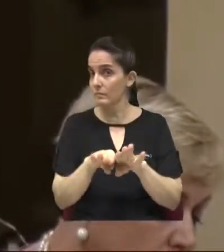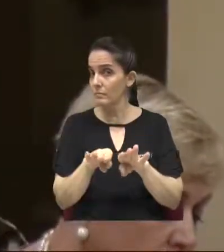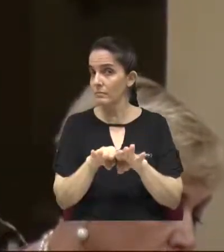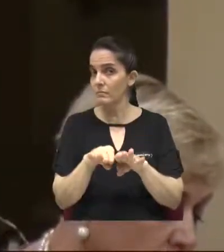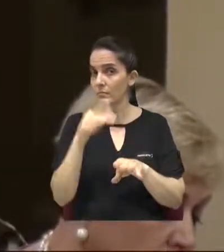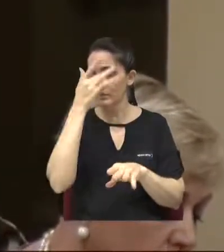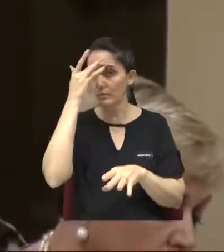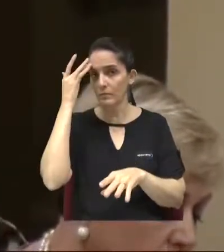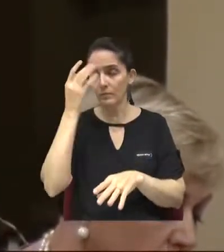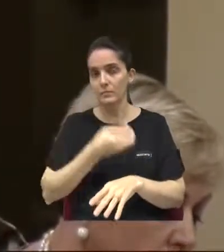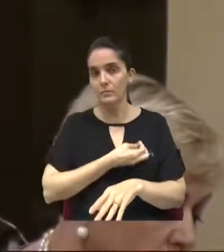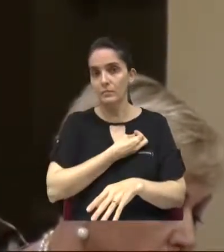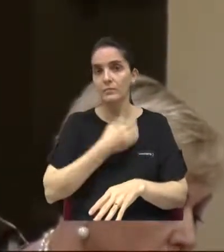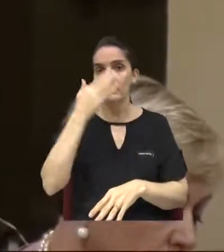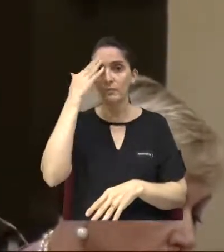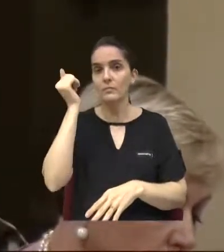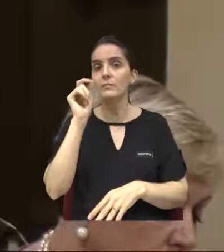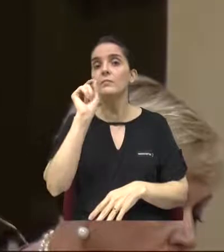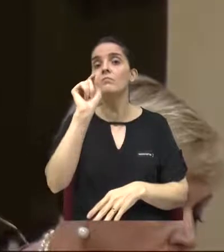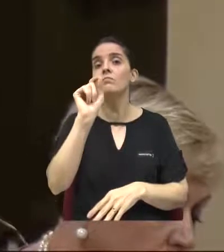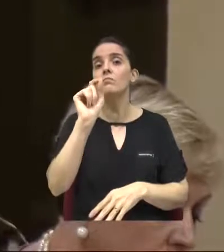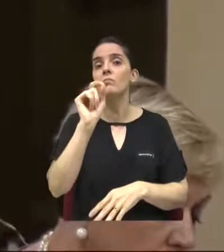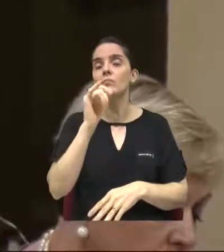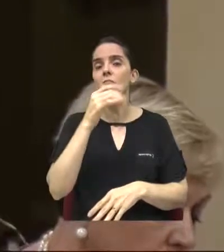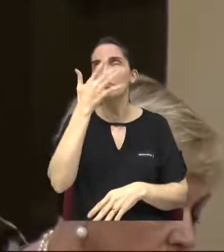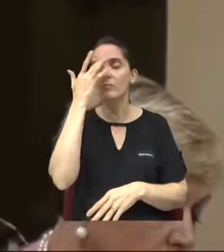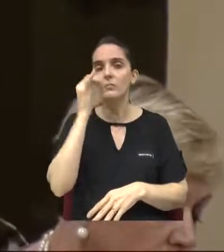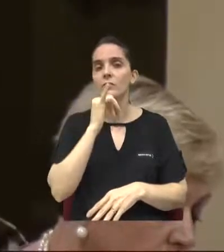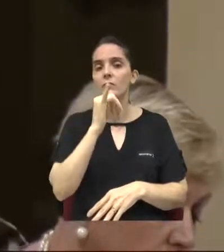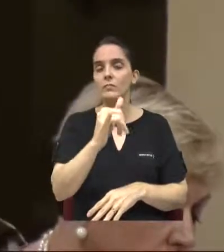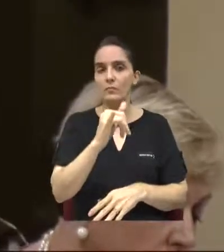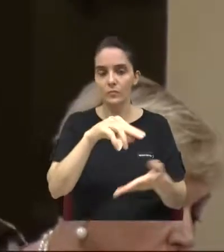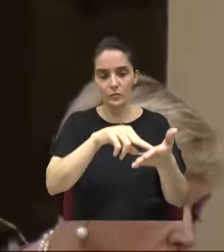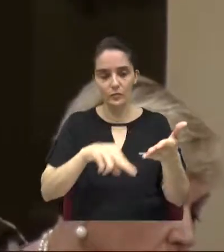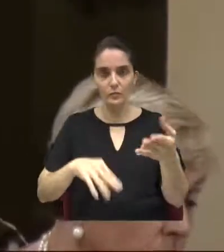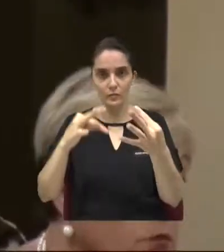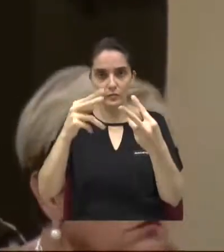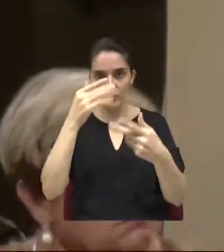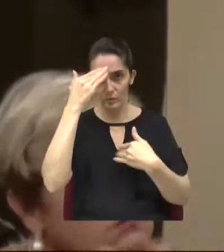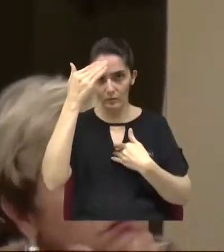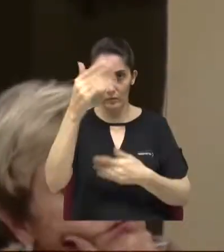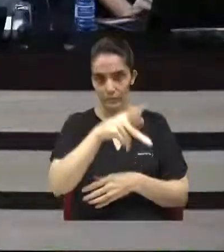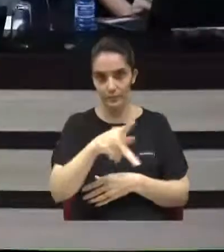presente saber qual que é o teor da denúncia, que fosse lido na íntegra. Obrigado, senhor presidente.